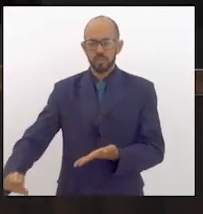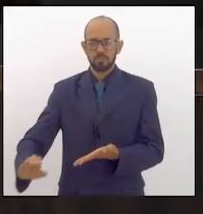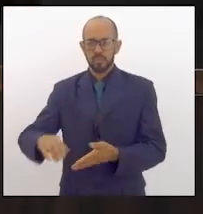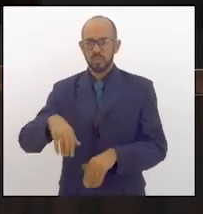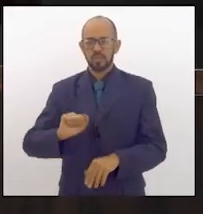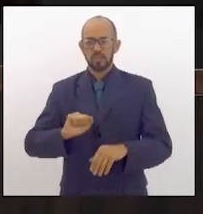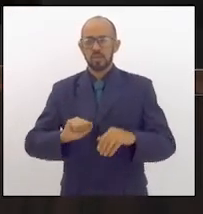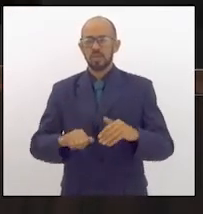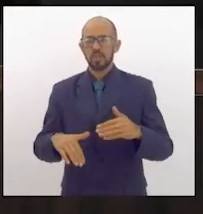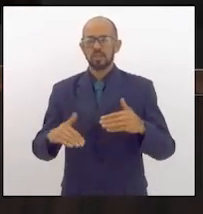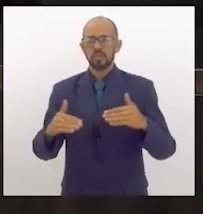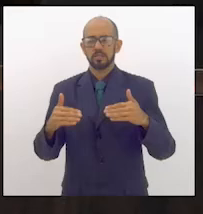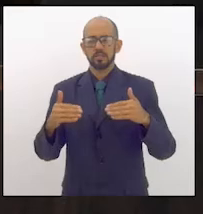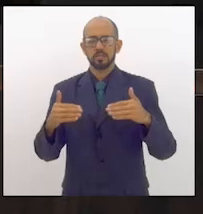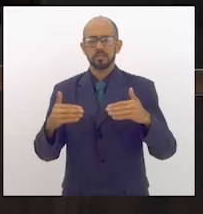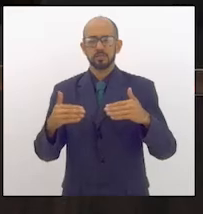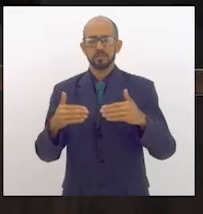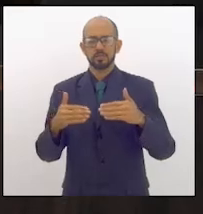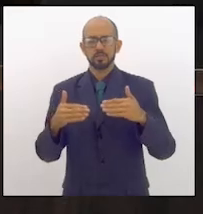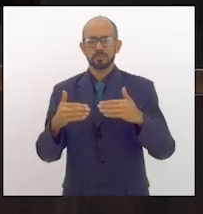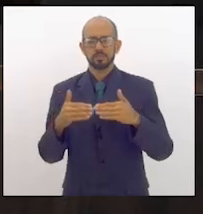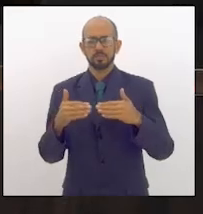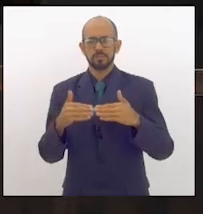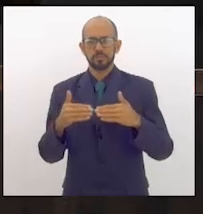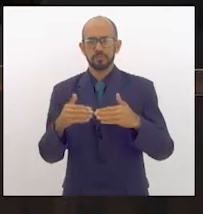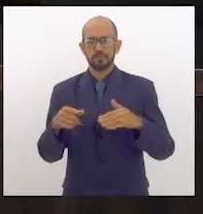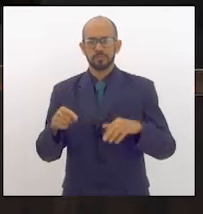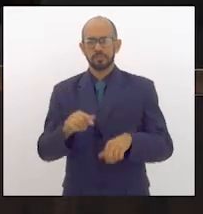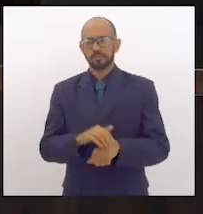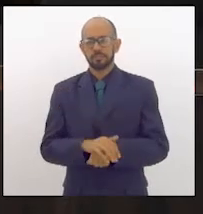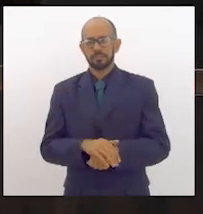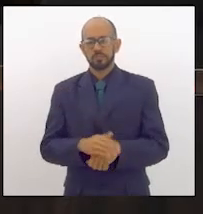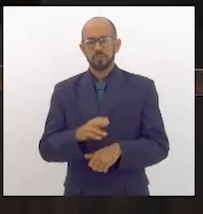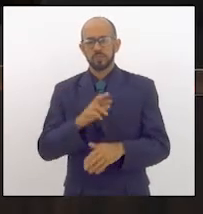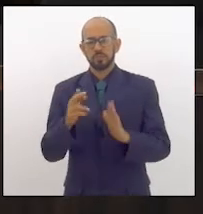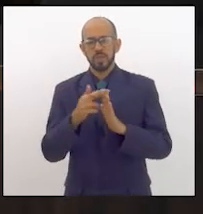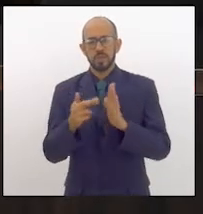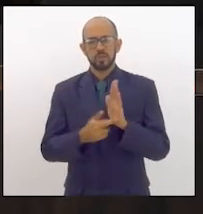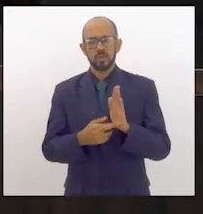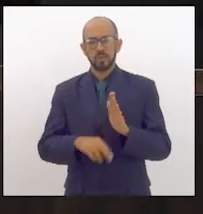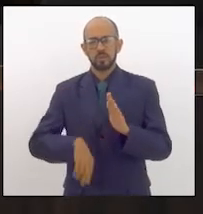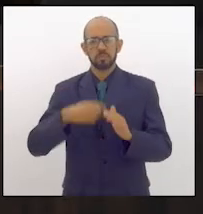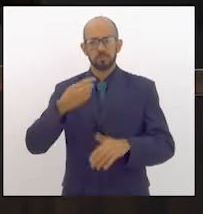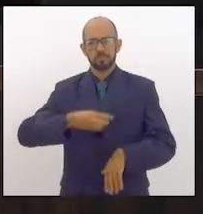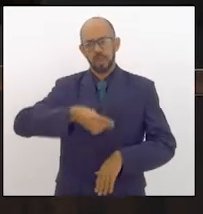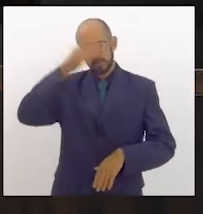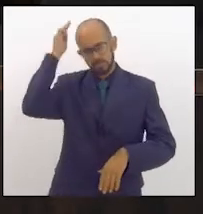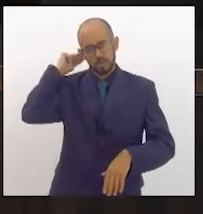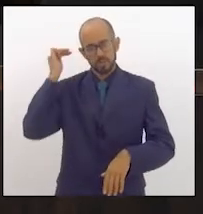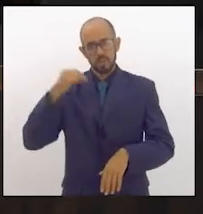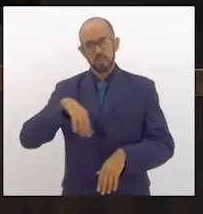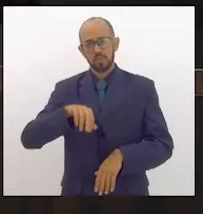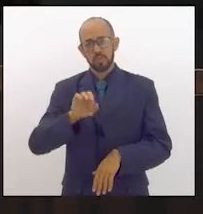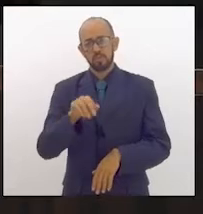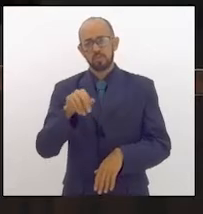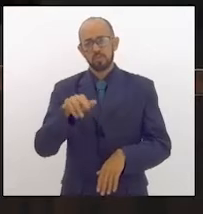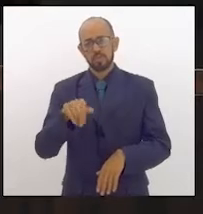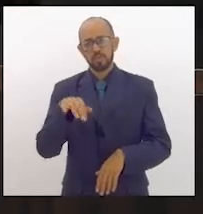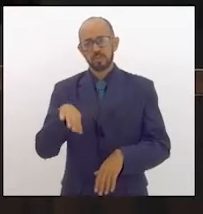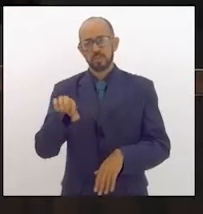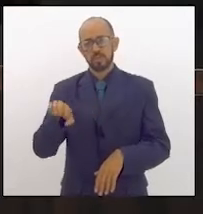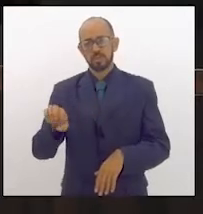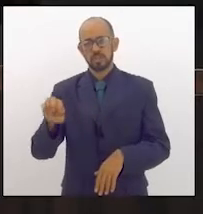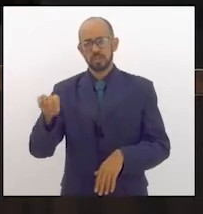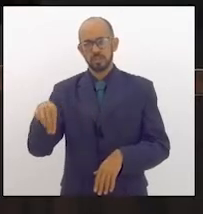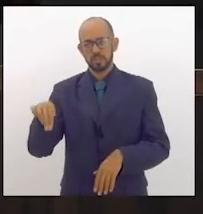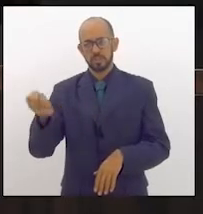favorável com as emendas da comissão de criação a justiça tá dos relatores mas Pacheco Franciane Motta Franciane Motta e